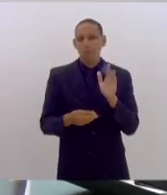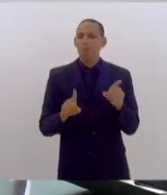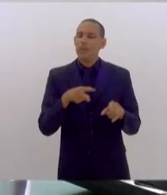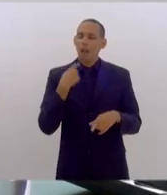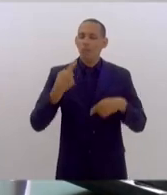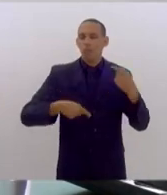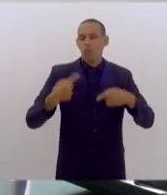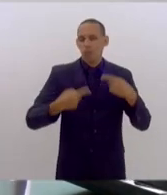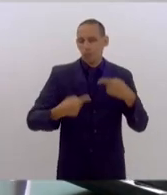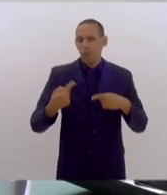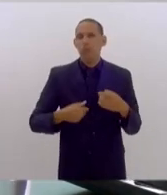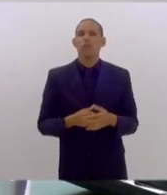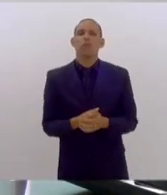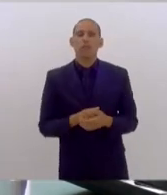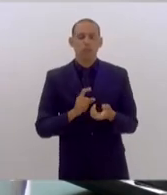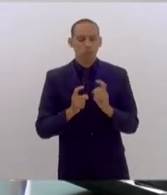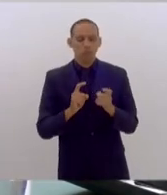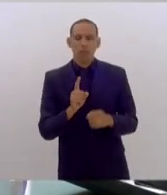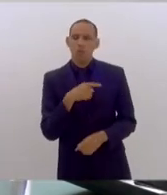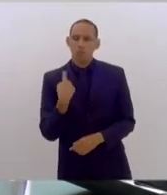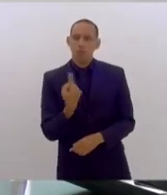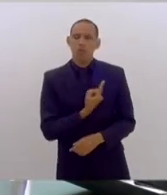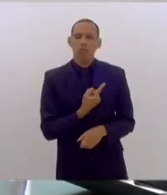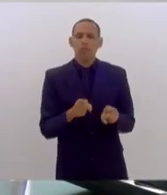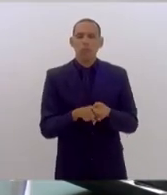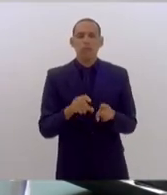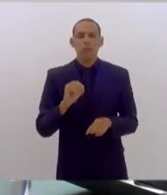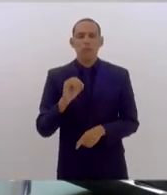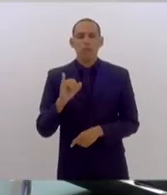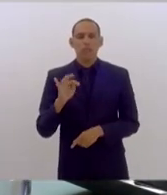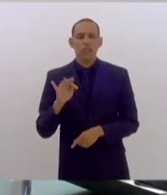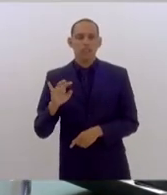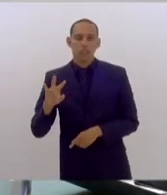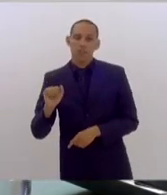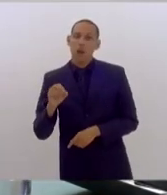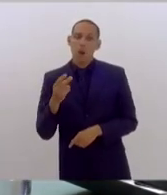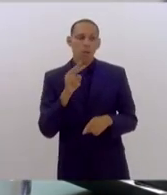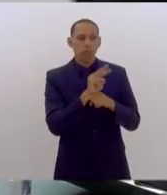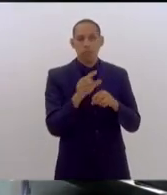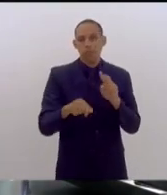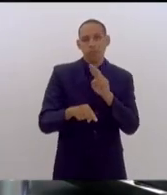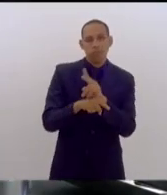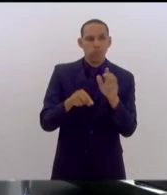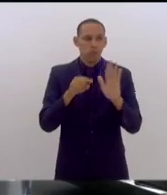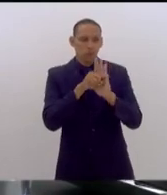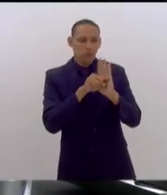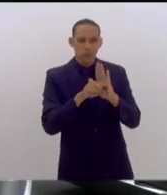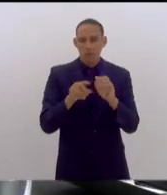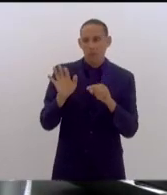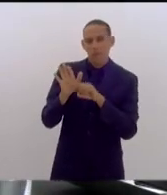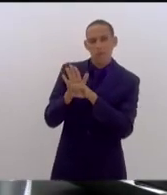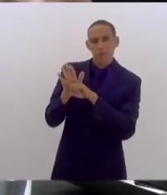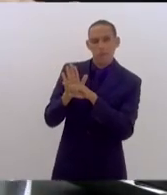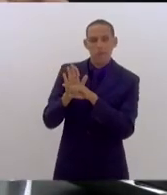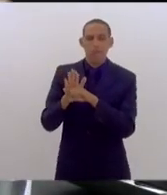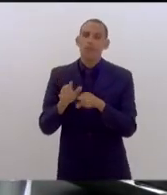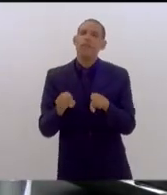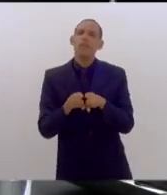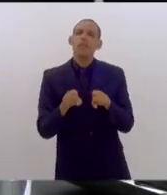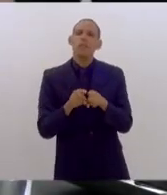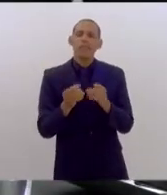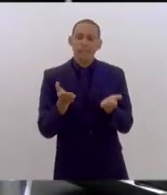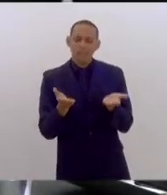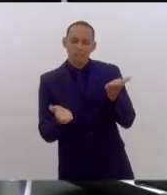seja mais objetivas seja nas nossas atividades de inspeção de vistoria de Campo questão do